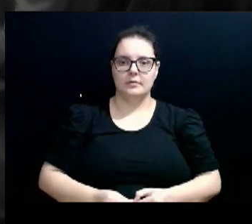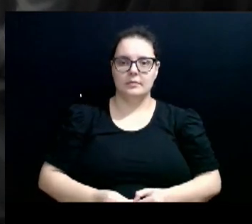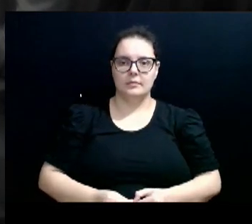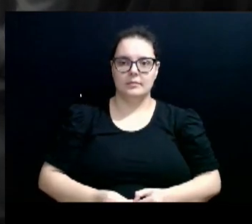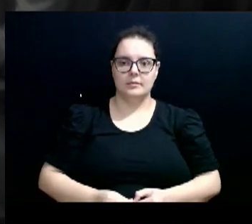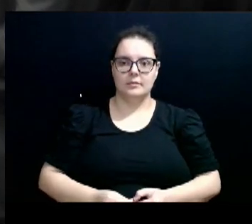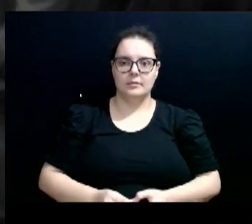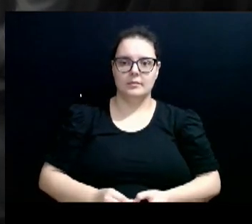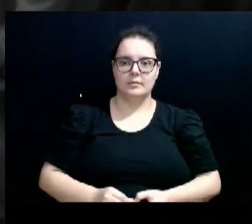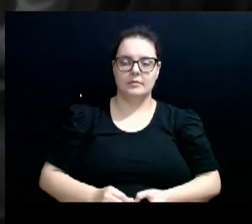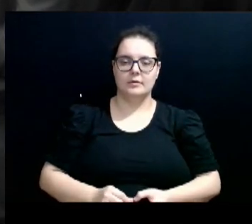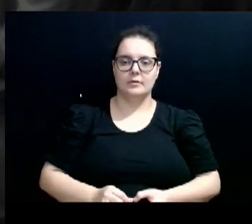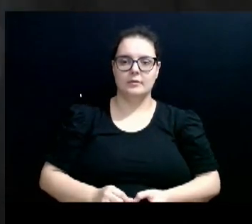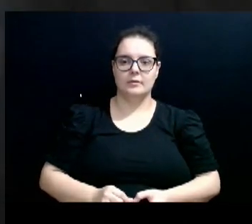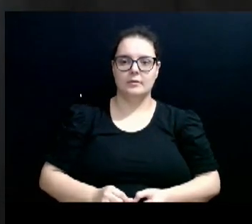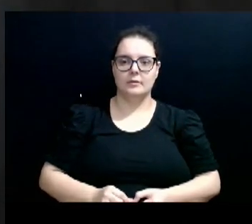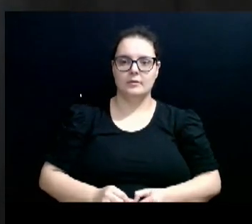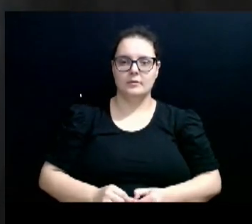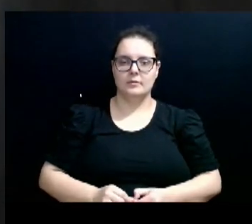Que não falam...